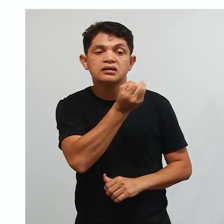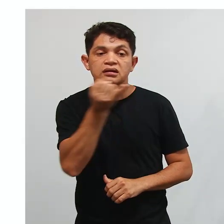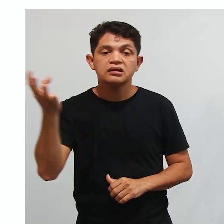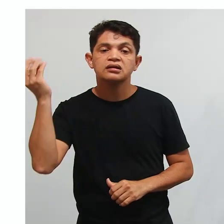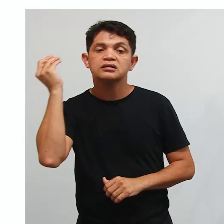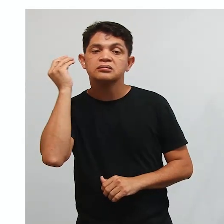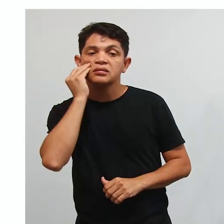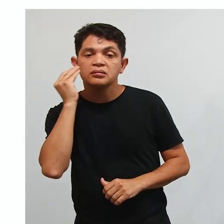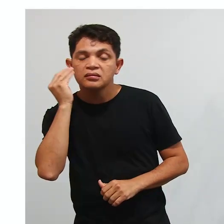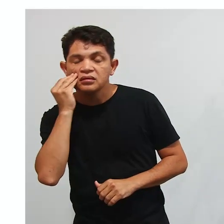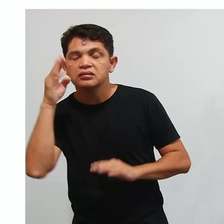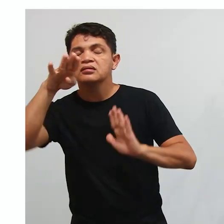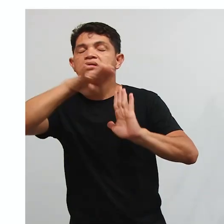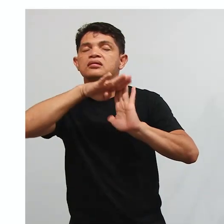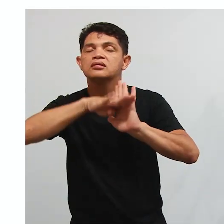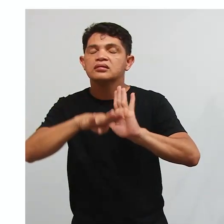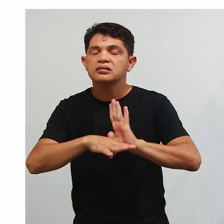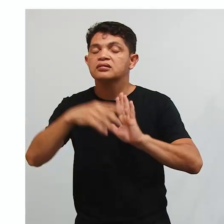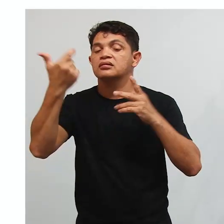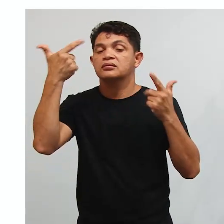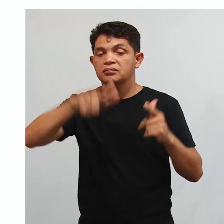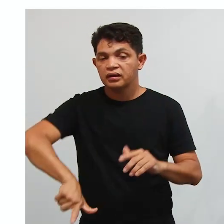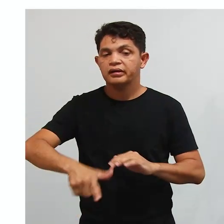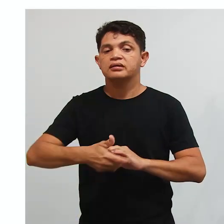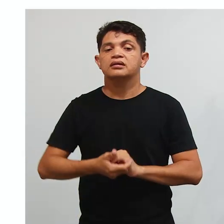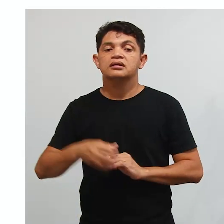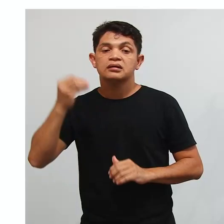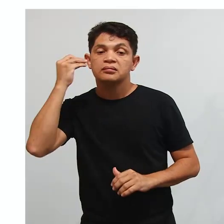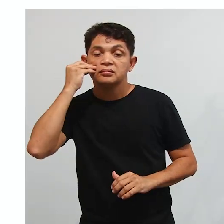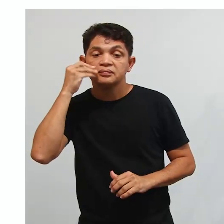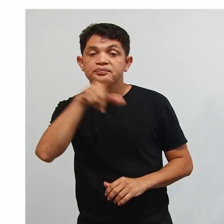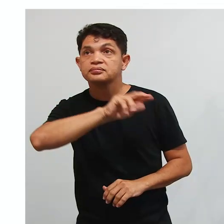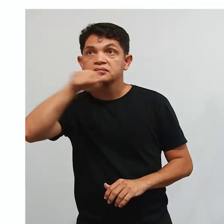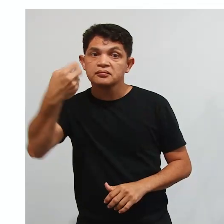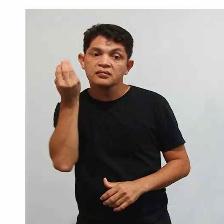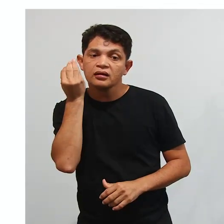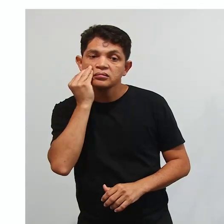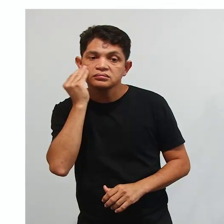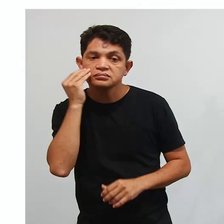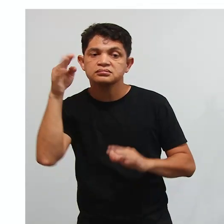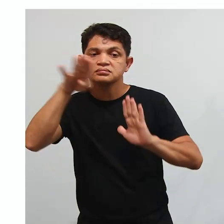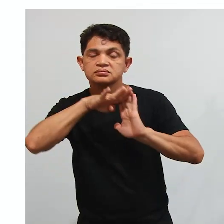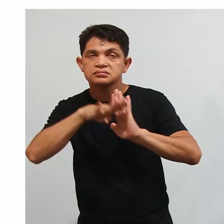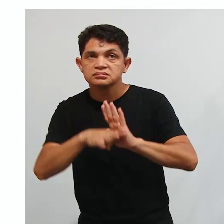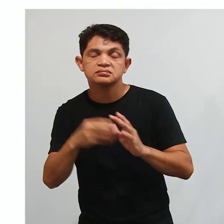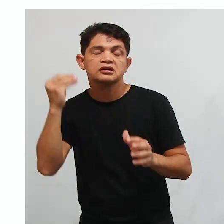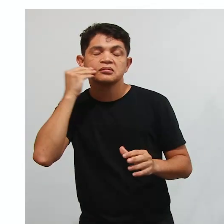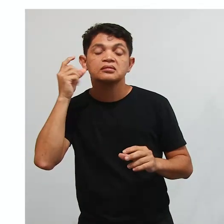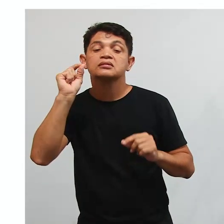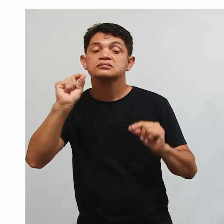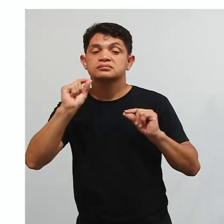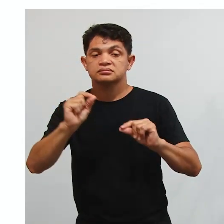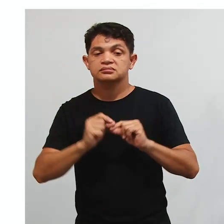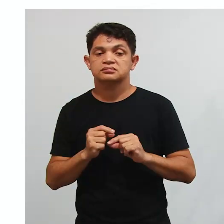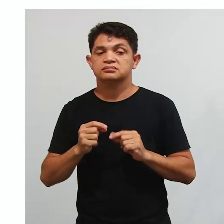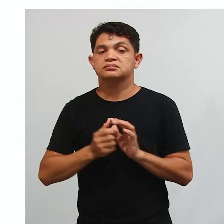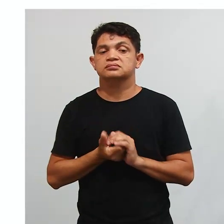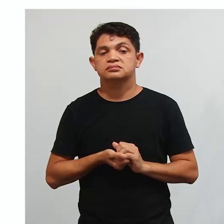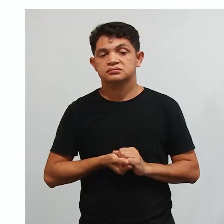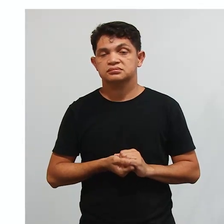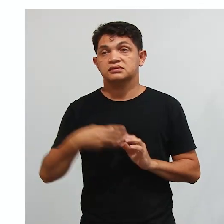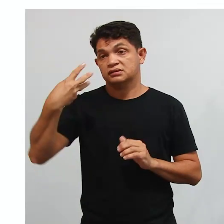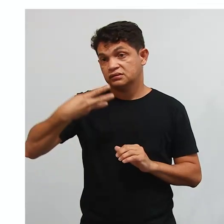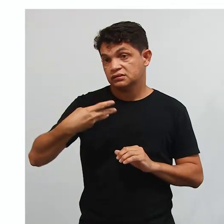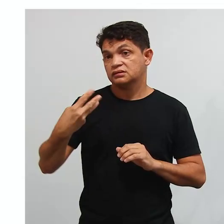experimental ele as pesquisas podem ser mais de uma coisa também tá gente ela pode começar com a bibliográfica depois hipra experimental